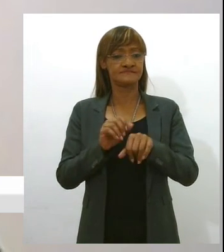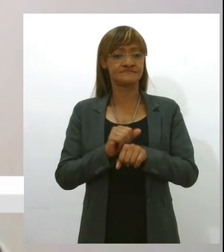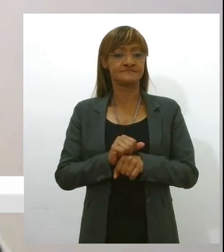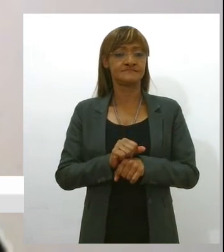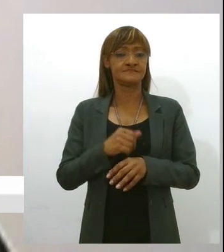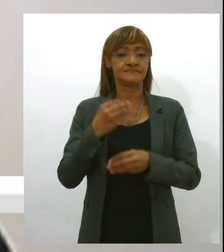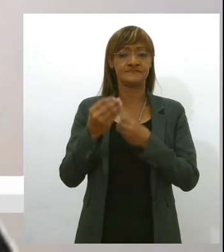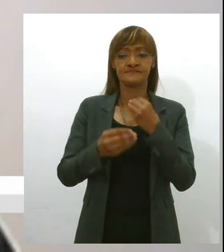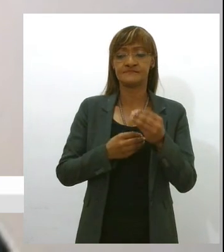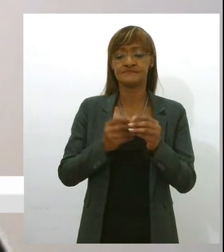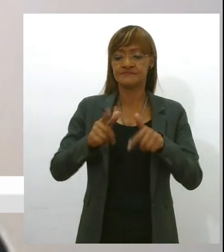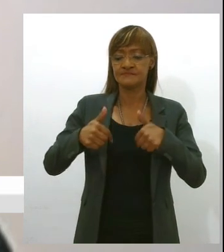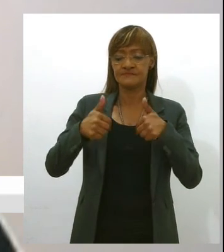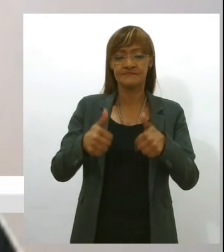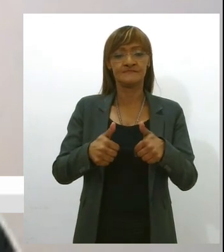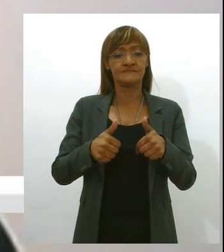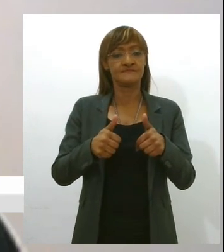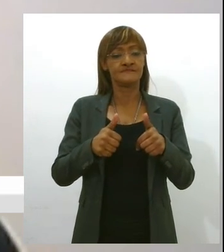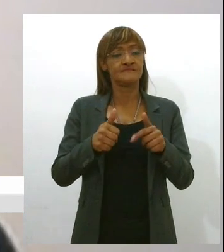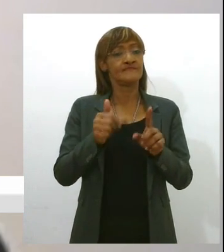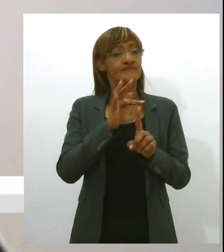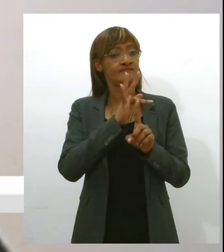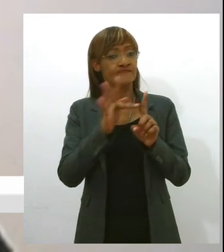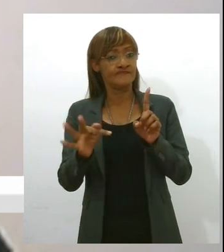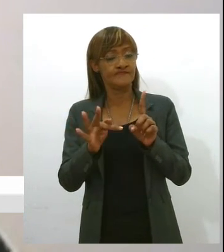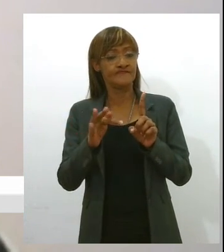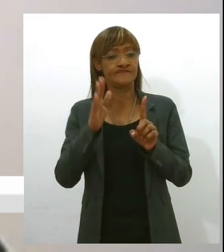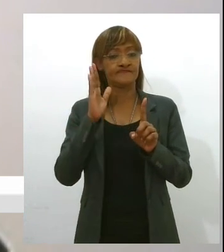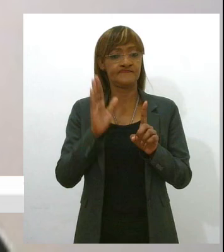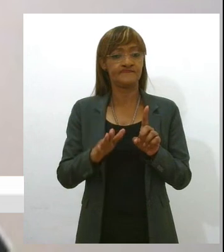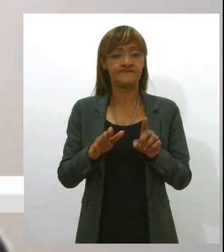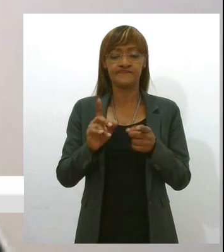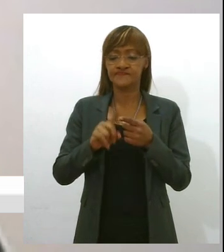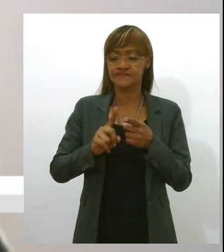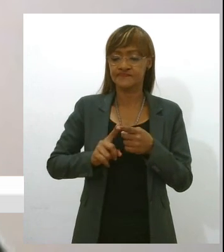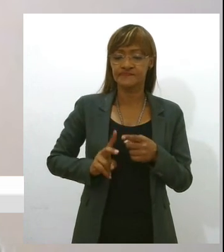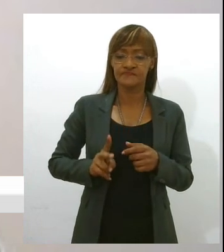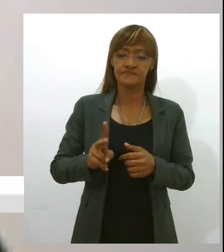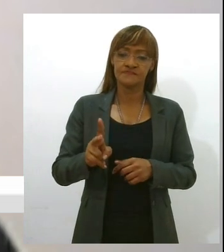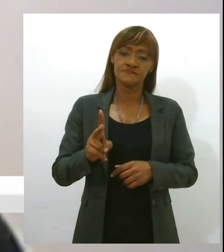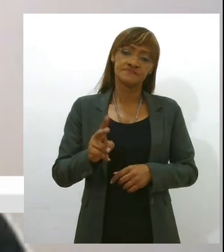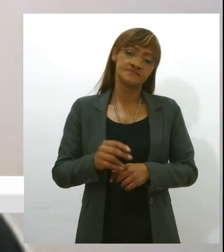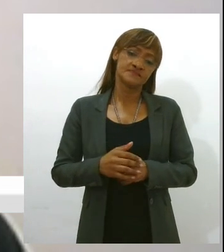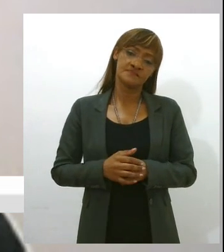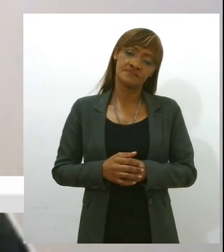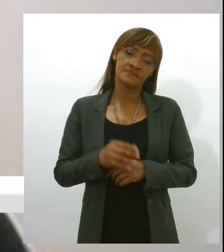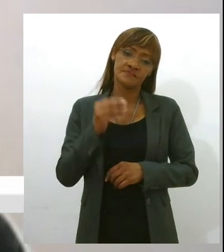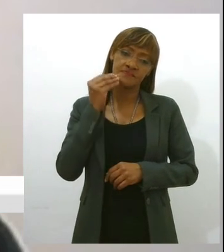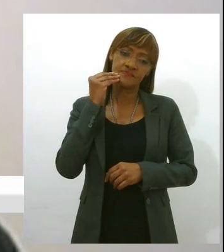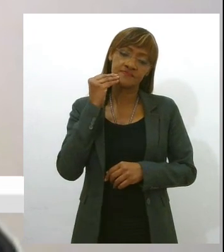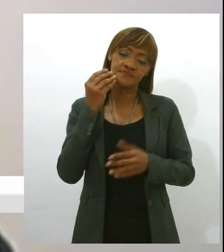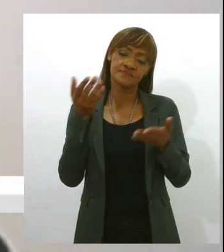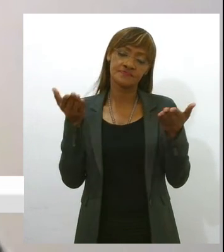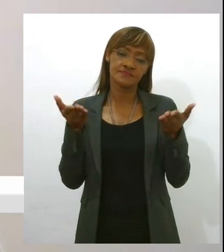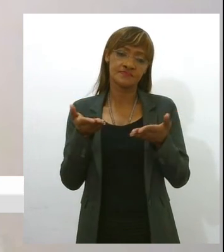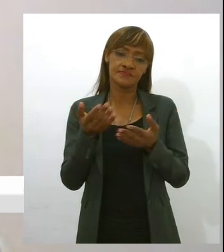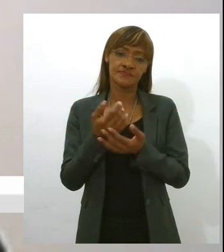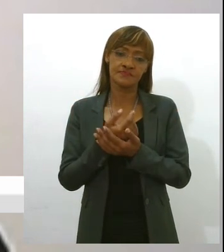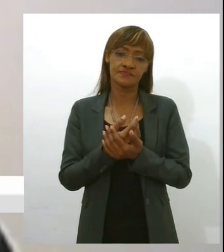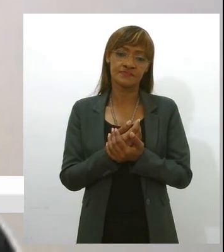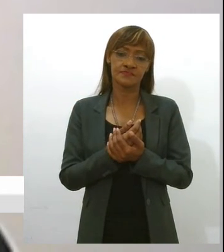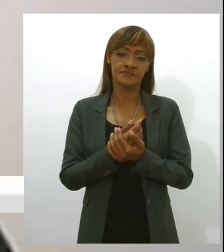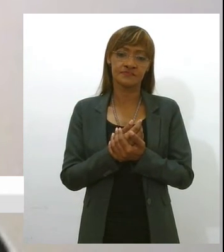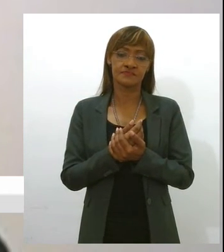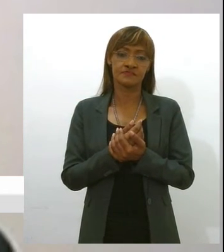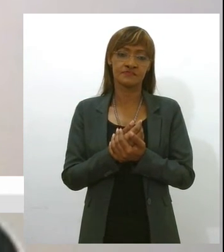coisas assim. Então a gente tenta dentro desse cenário punk não se focar tanto